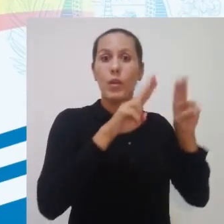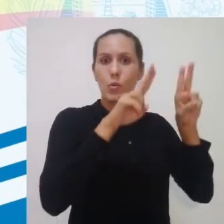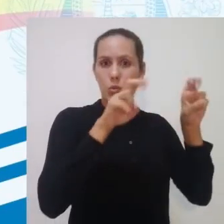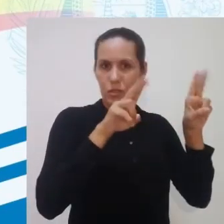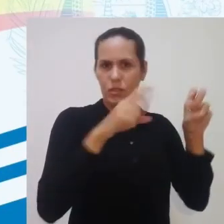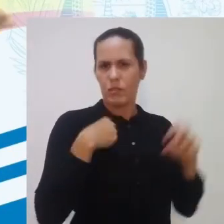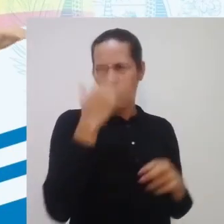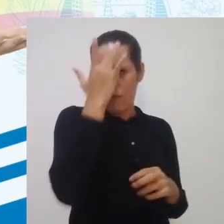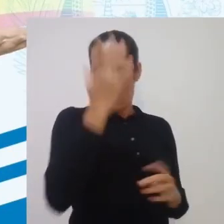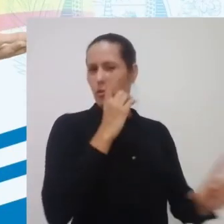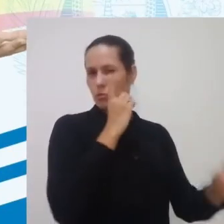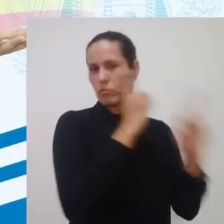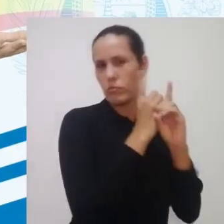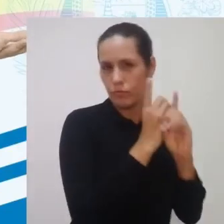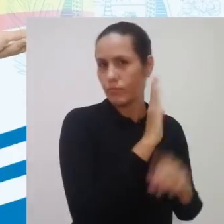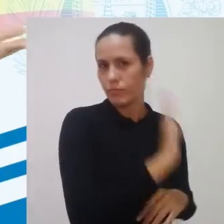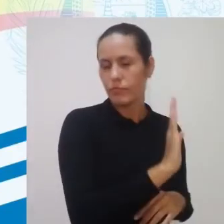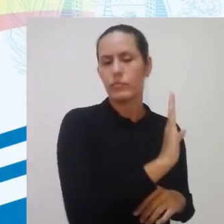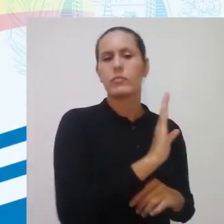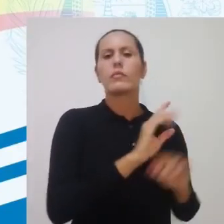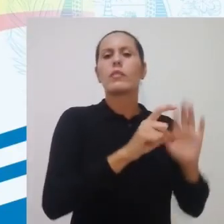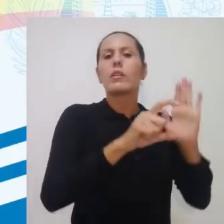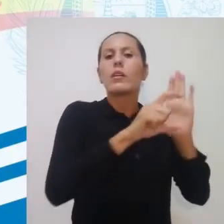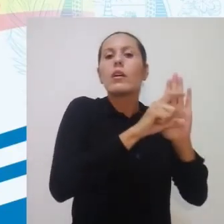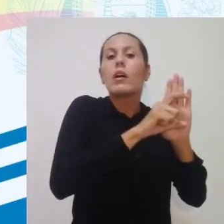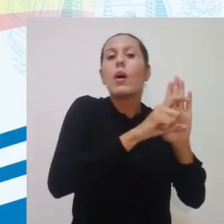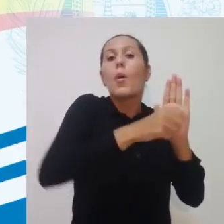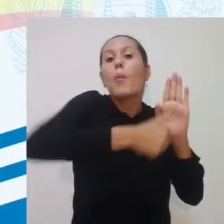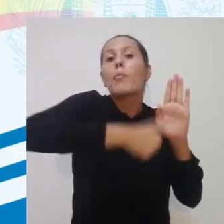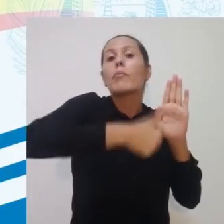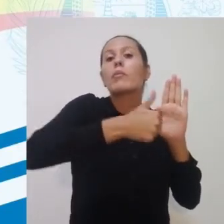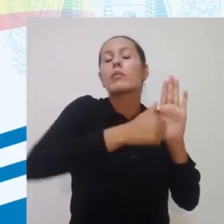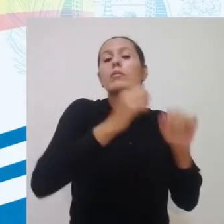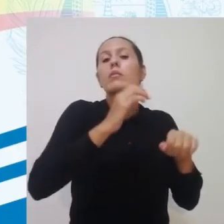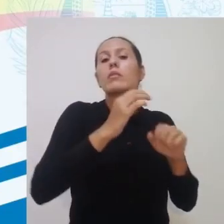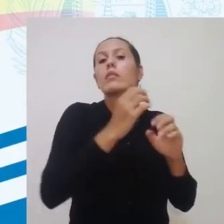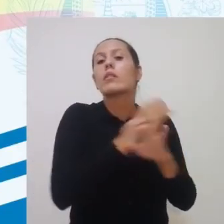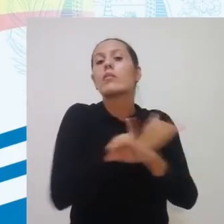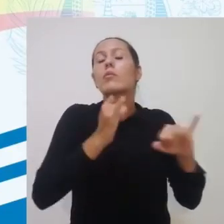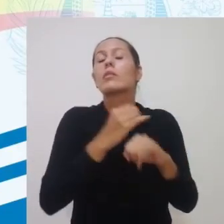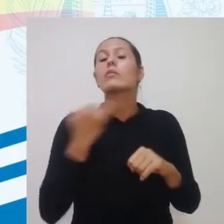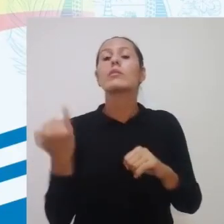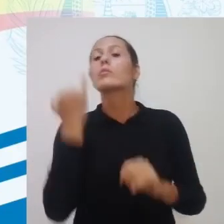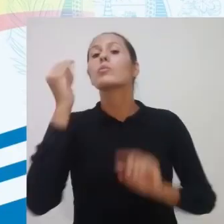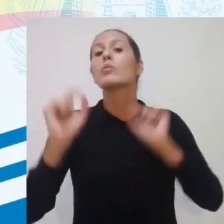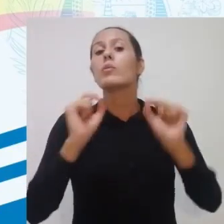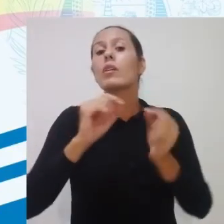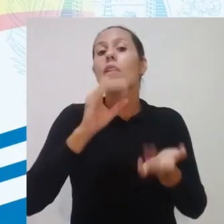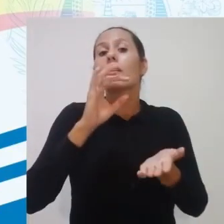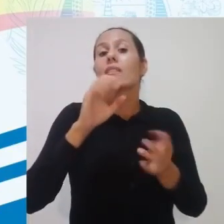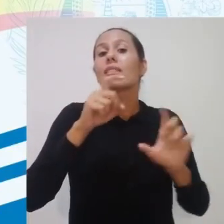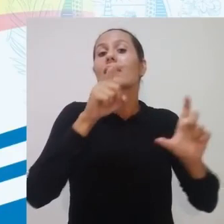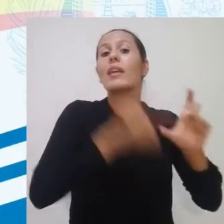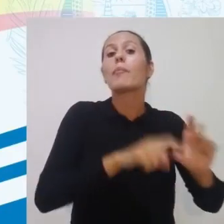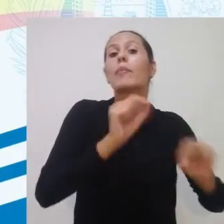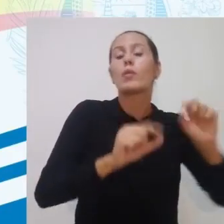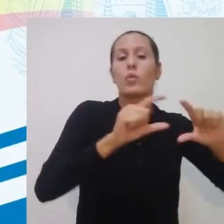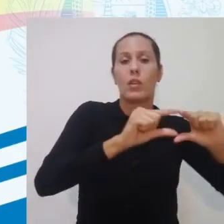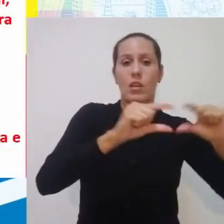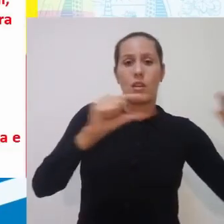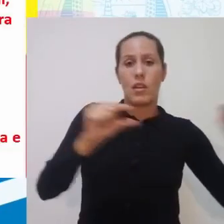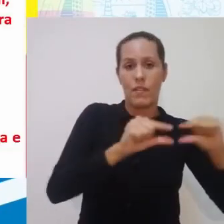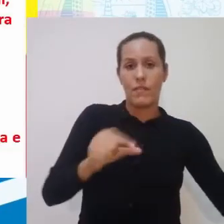do título, isso foi fácil para a gente? No primeiro parágrafo, a informação relevante depende, na verdade, de